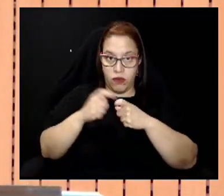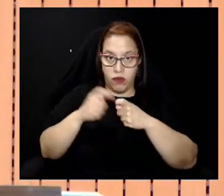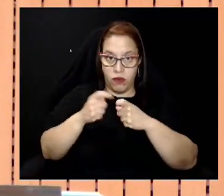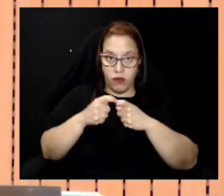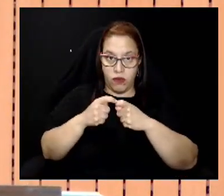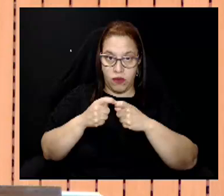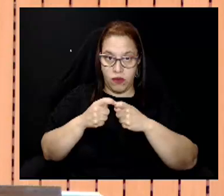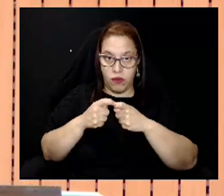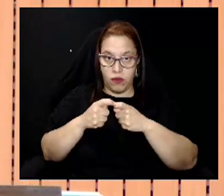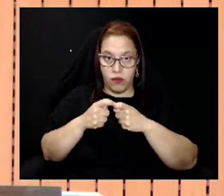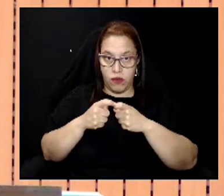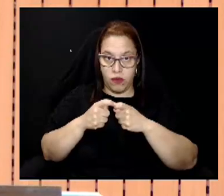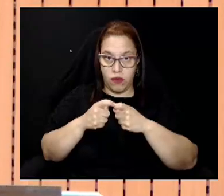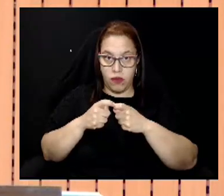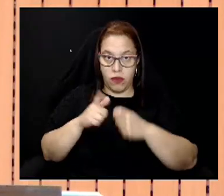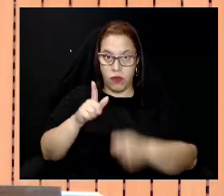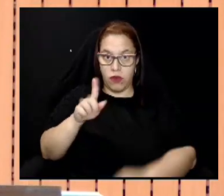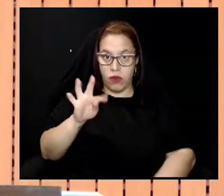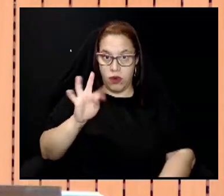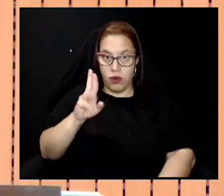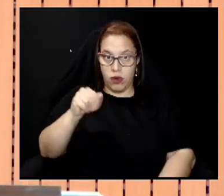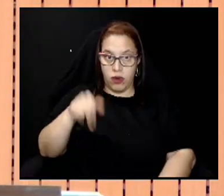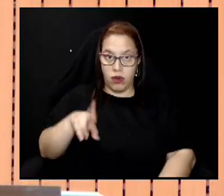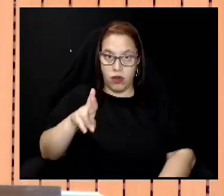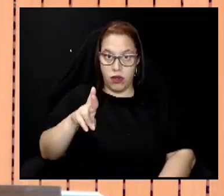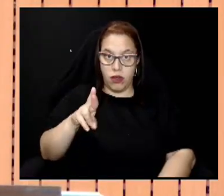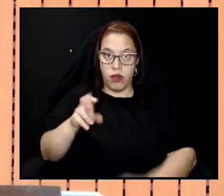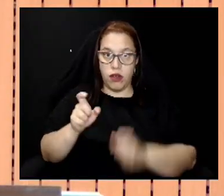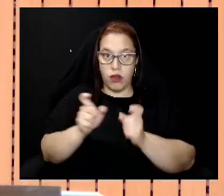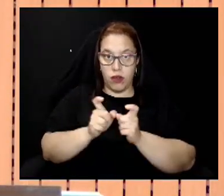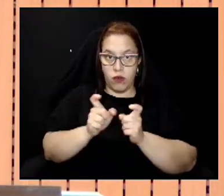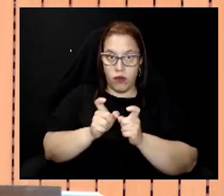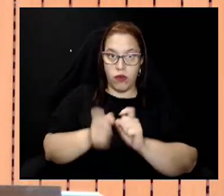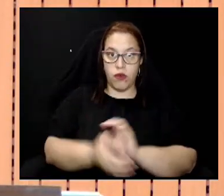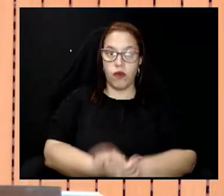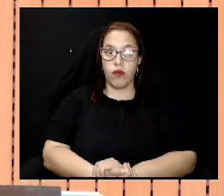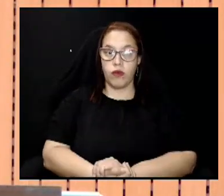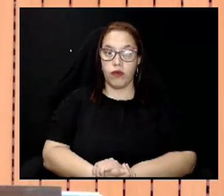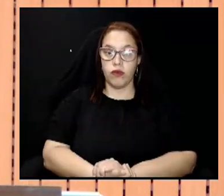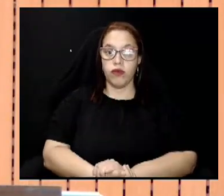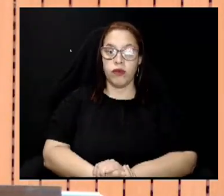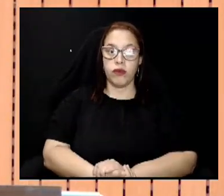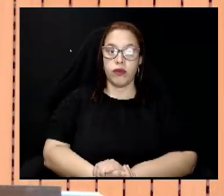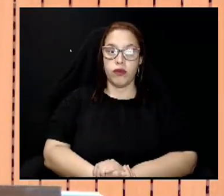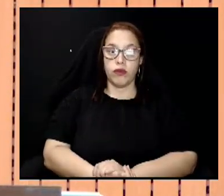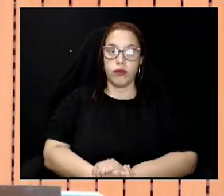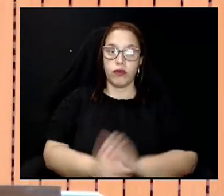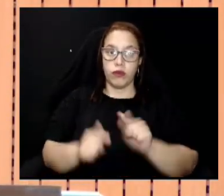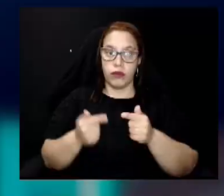do tumores ginecológicos, né? Então, eu vou falar um pouco da prevenção.